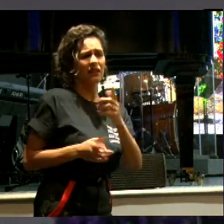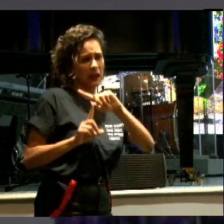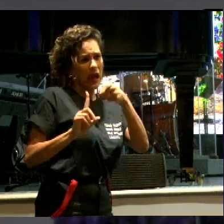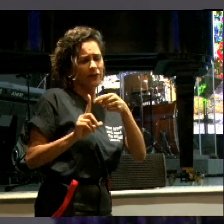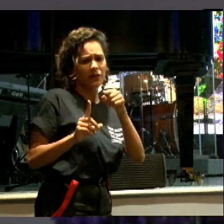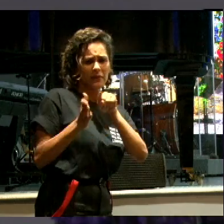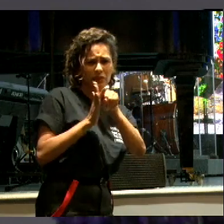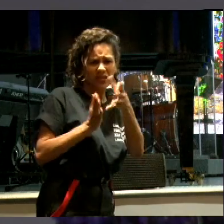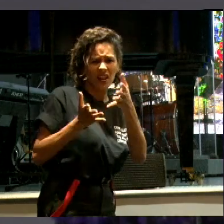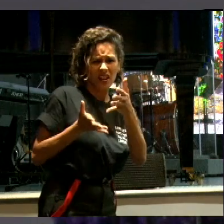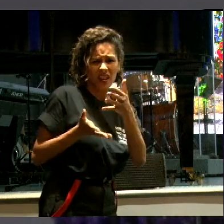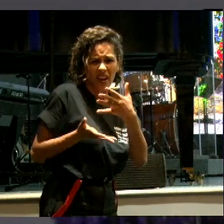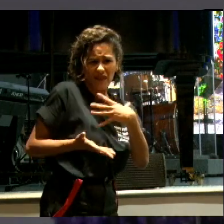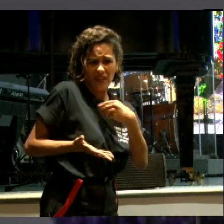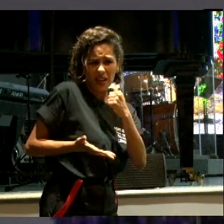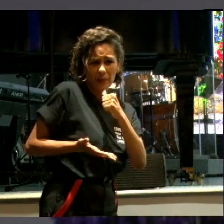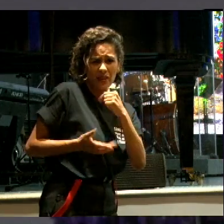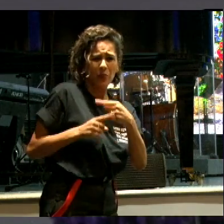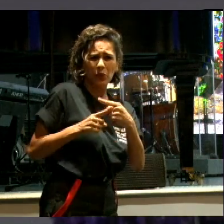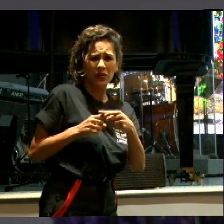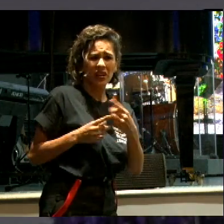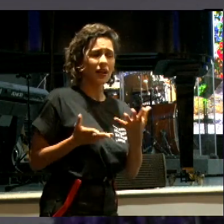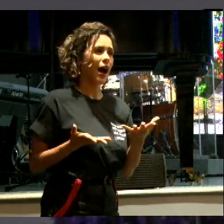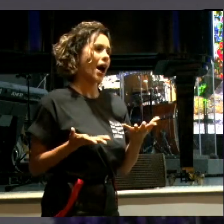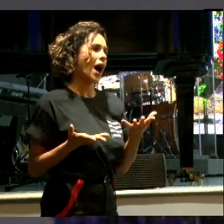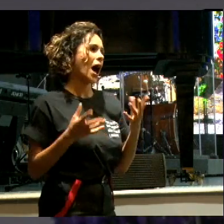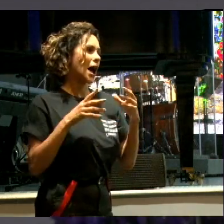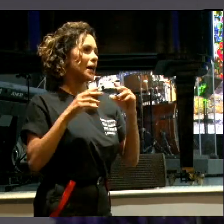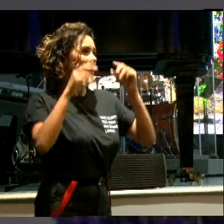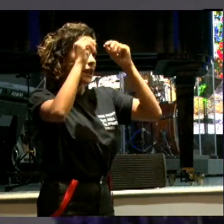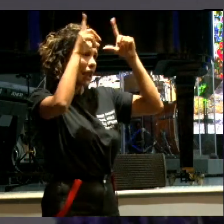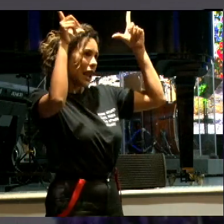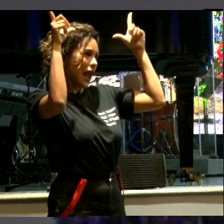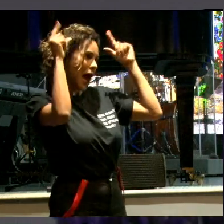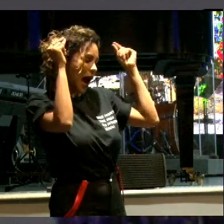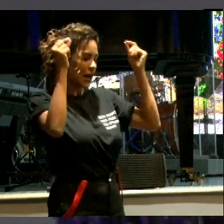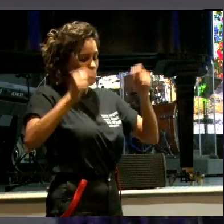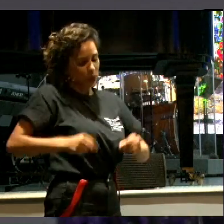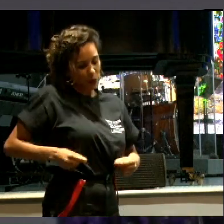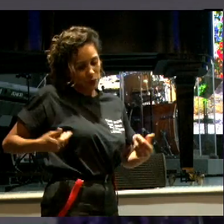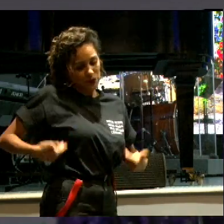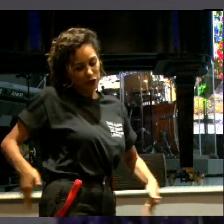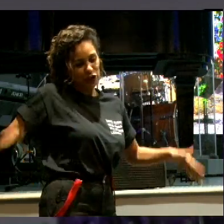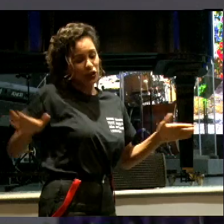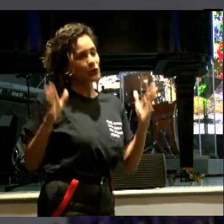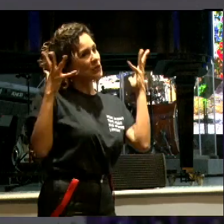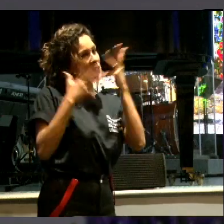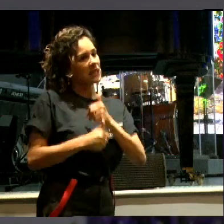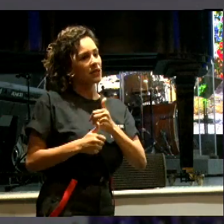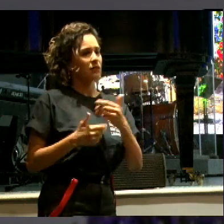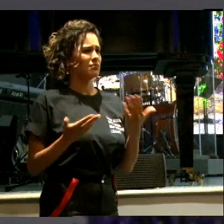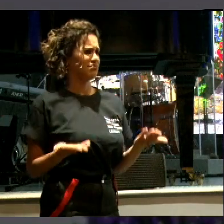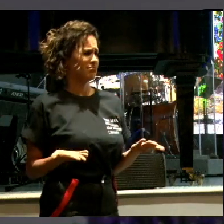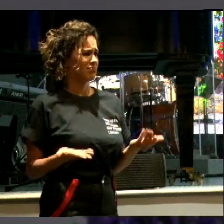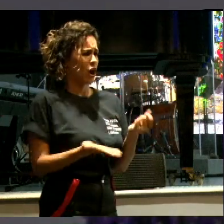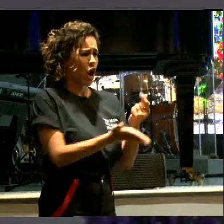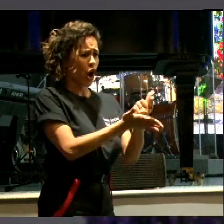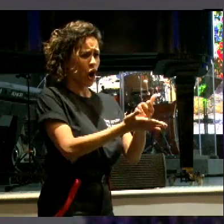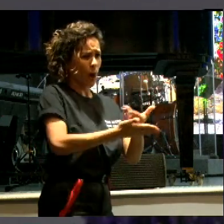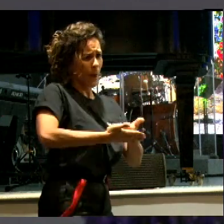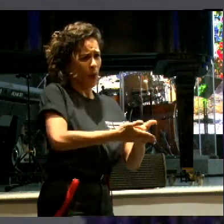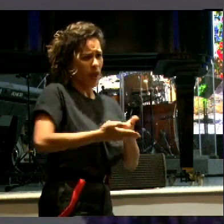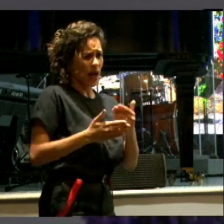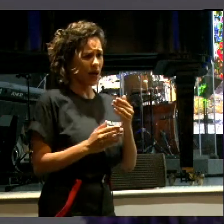gente, compra uma boneca, fica mais fácil, você não estraga a vida de ninguém. Por quê?